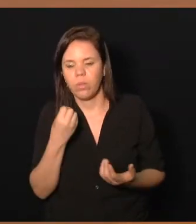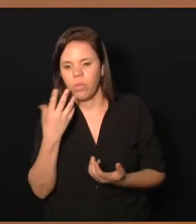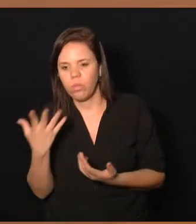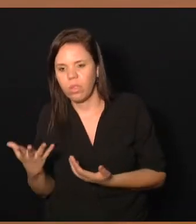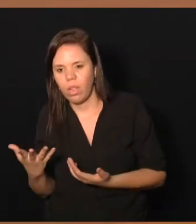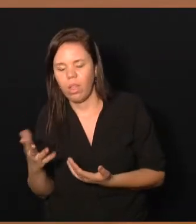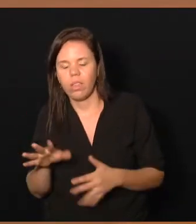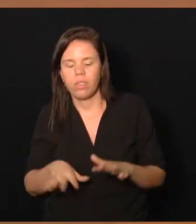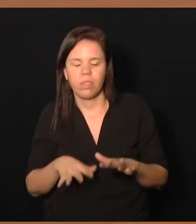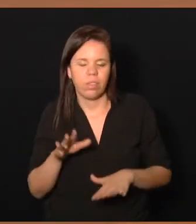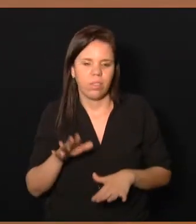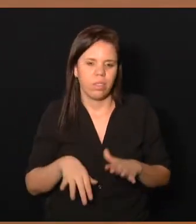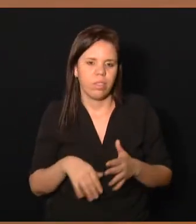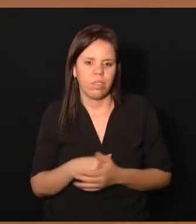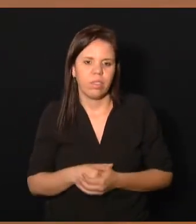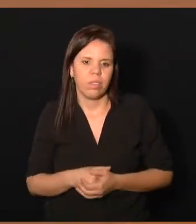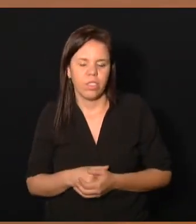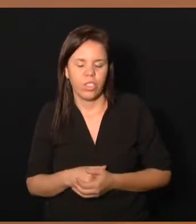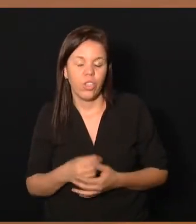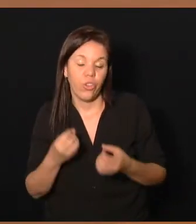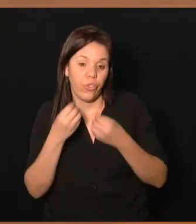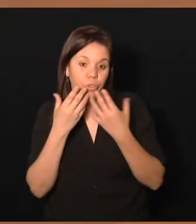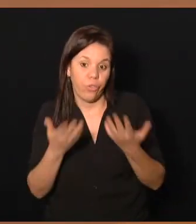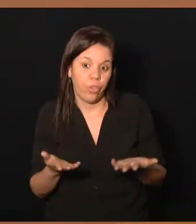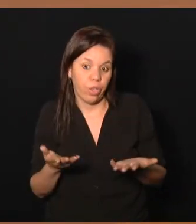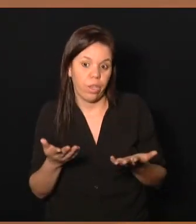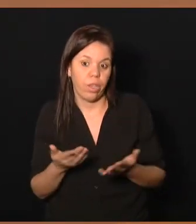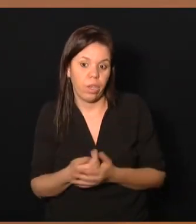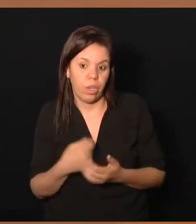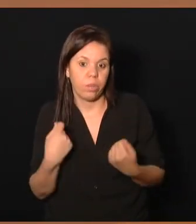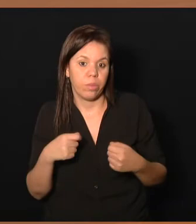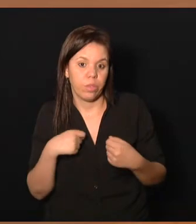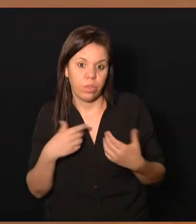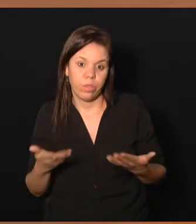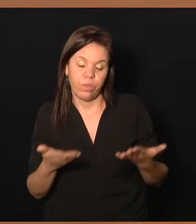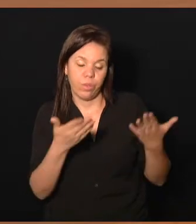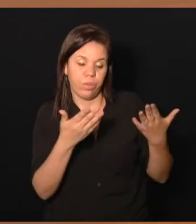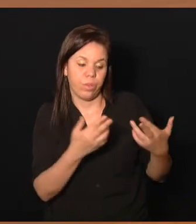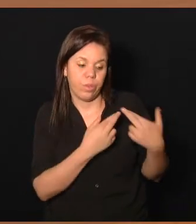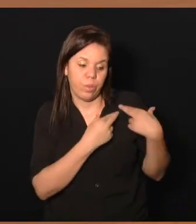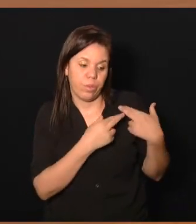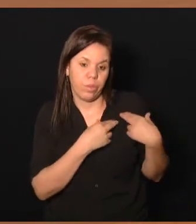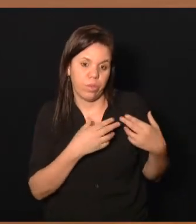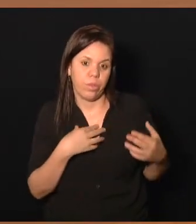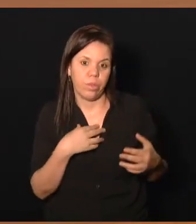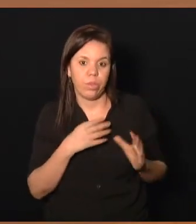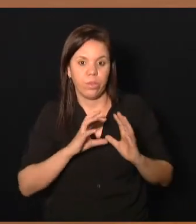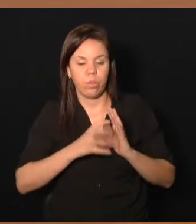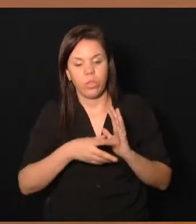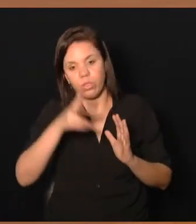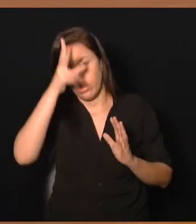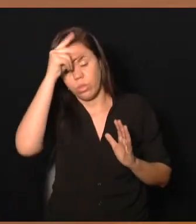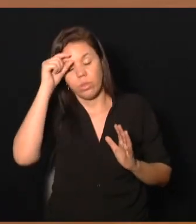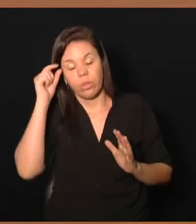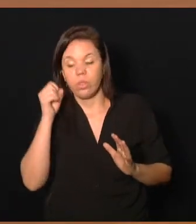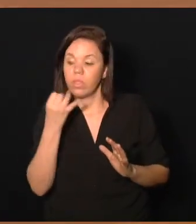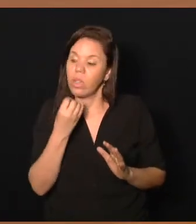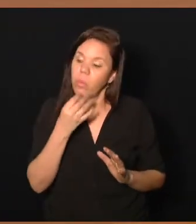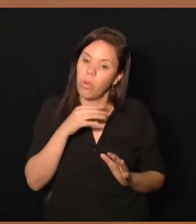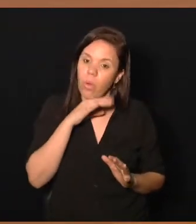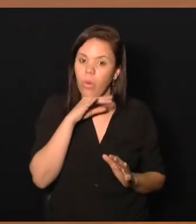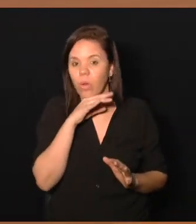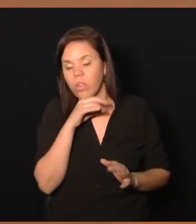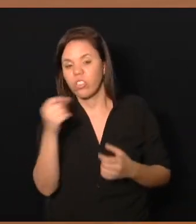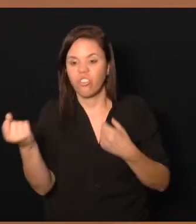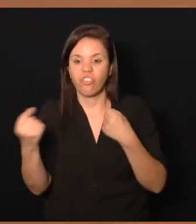bondades, mas eu vou falar, eu tenho que carregar esse fardo, eu sou do partido do prefeito. Se ele é ruim ou se ele é bom, se o nego me